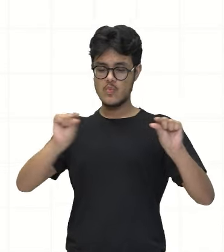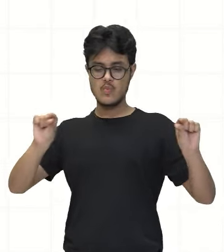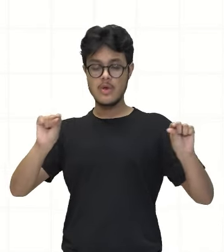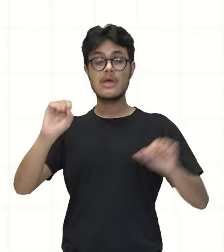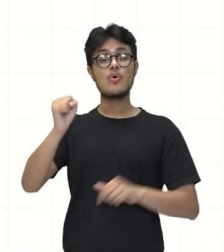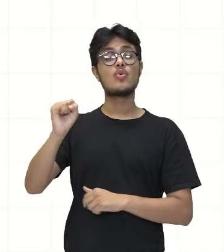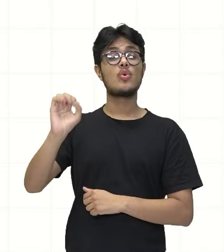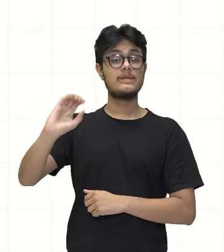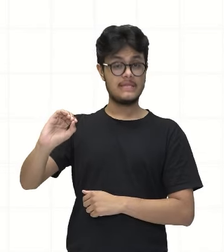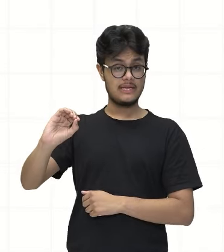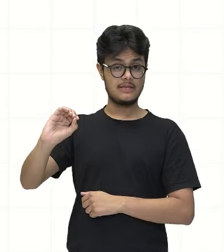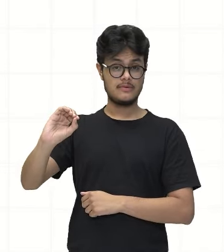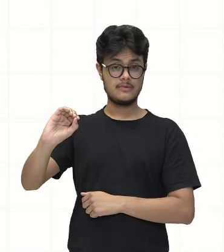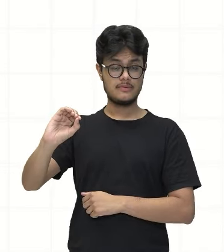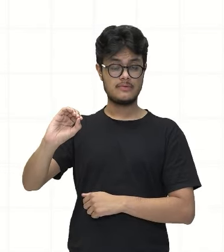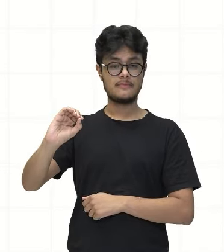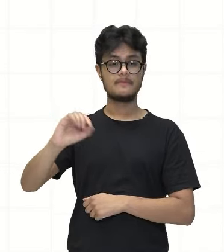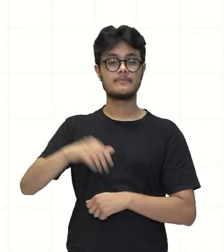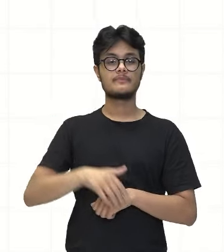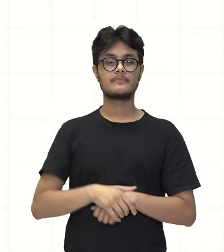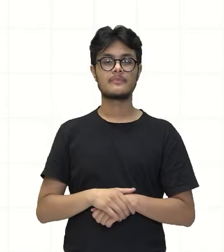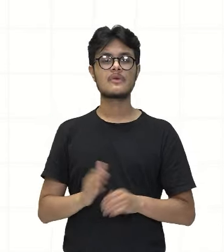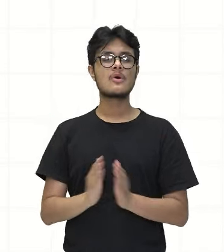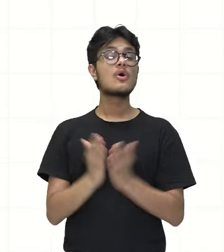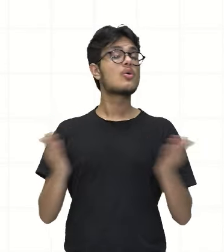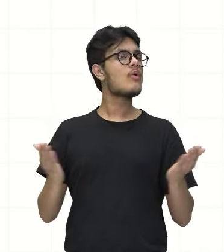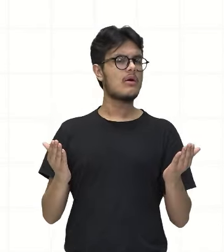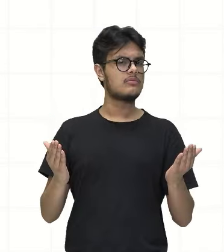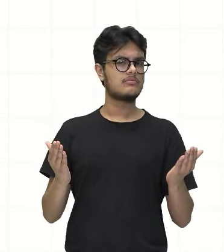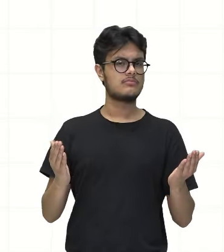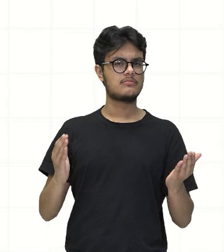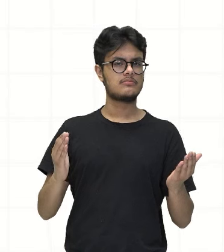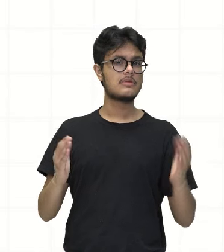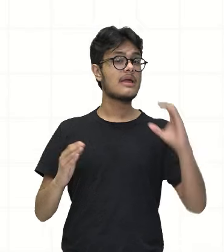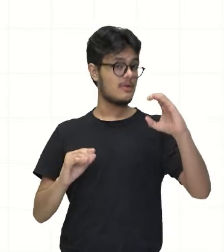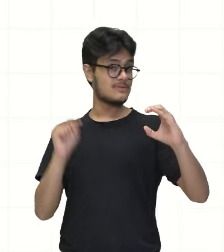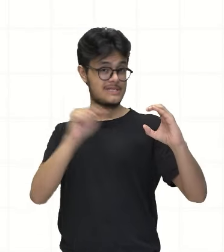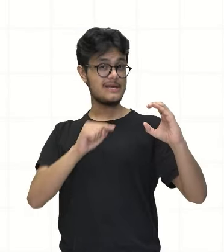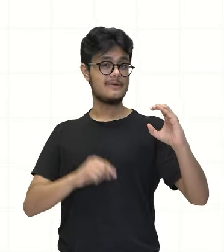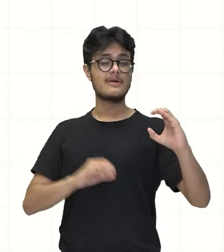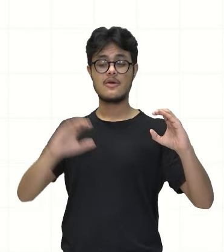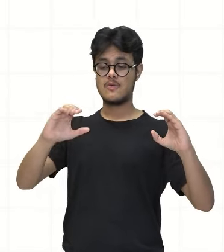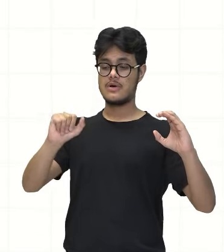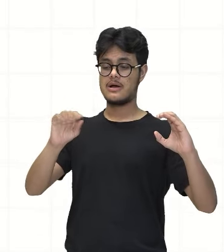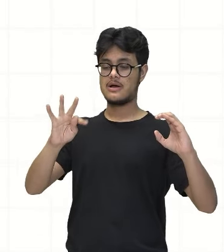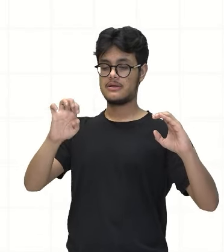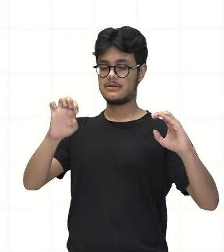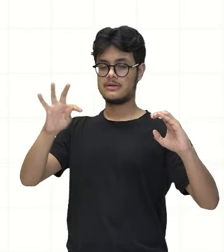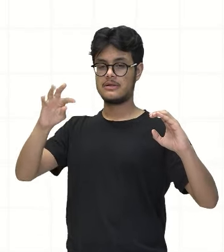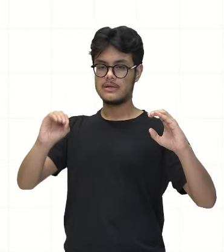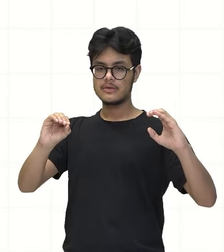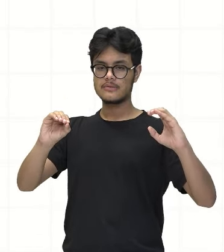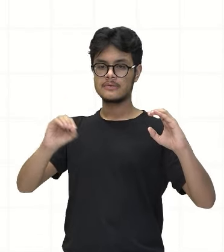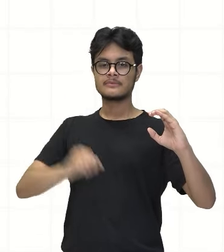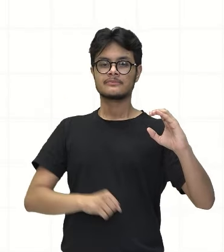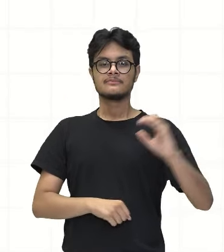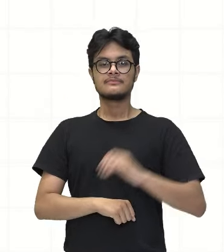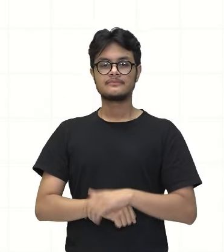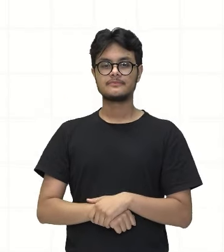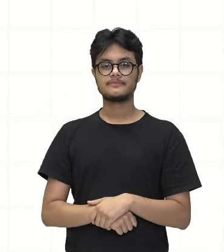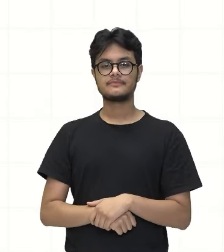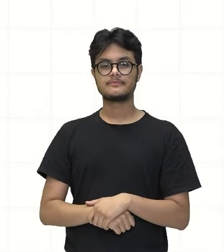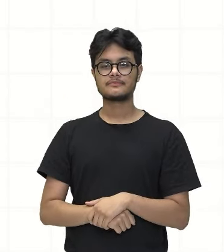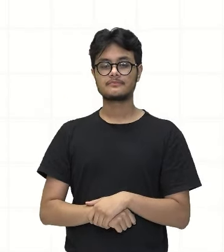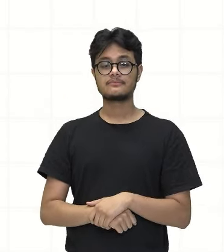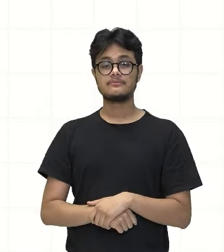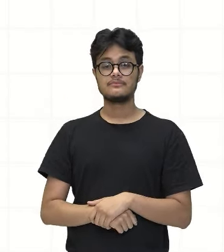é igual a 80, e que cateto é esse? É um cateto C, né, porque está oposto ao vértice C. E